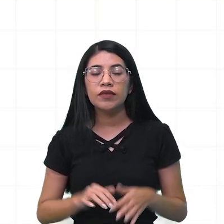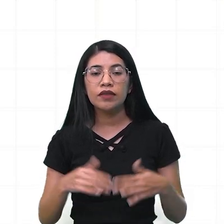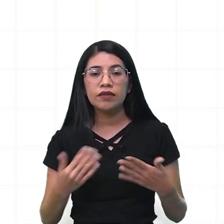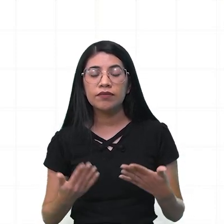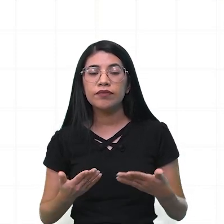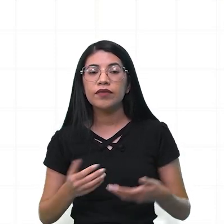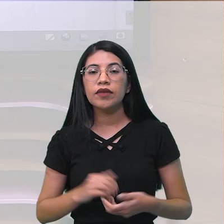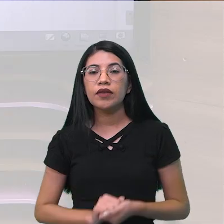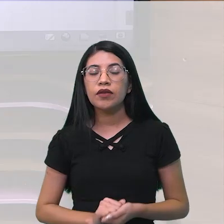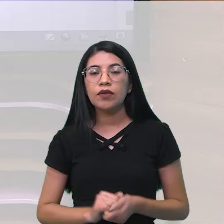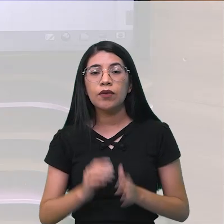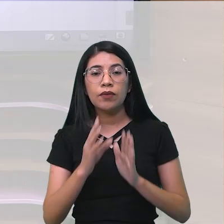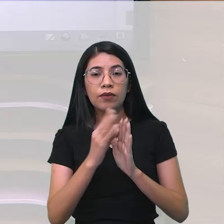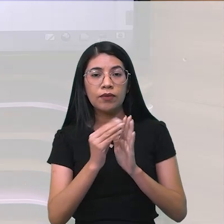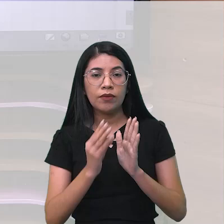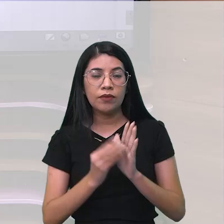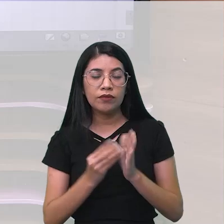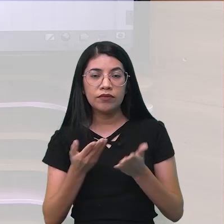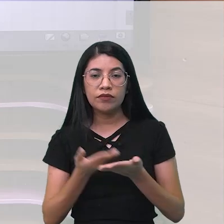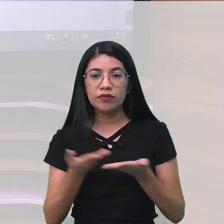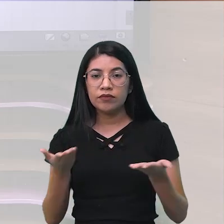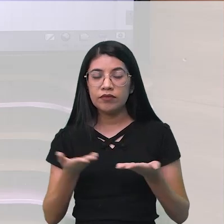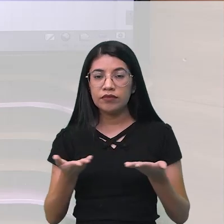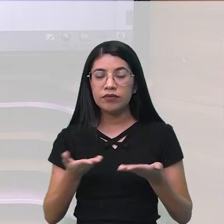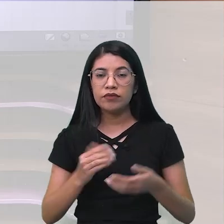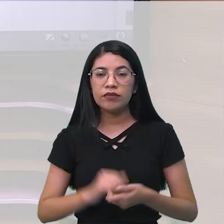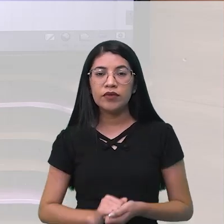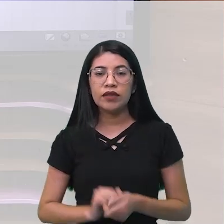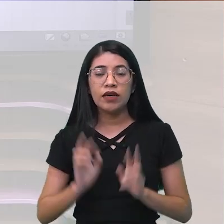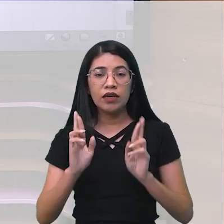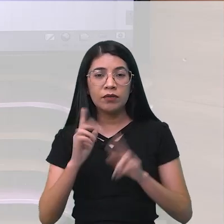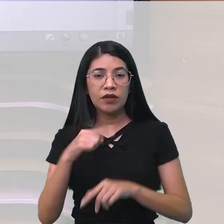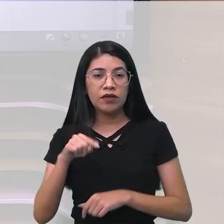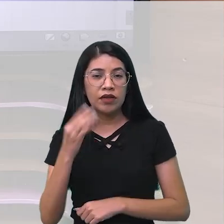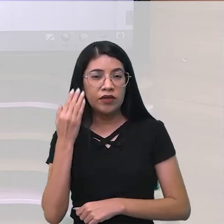então esse aí foi o conteúdo da nossa aula de hoje. Espero que